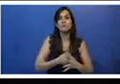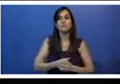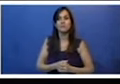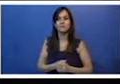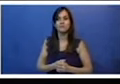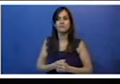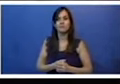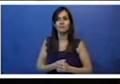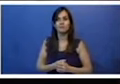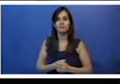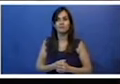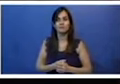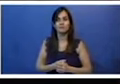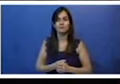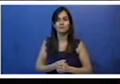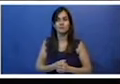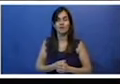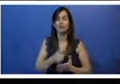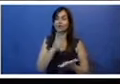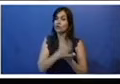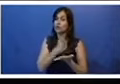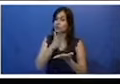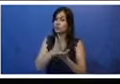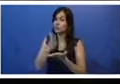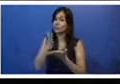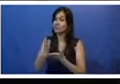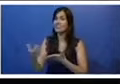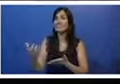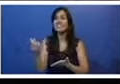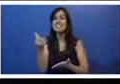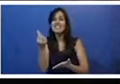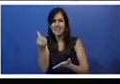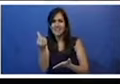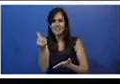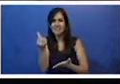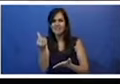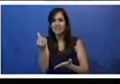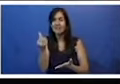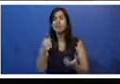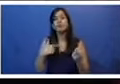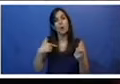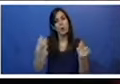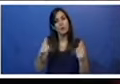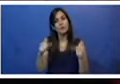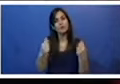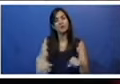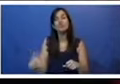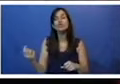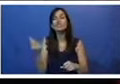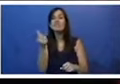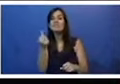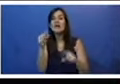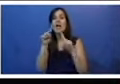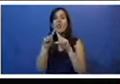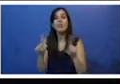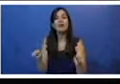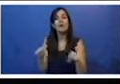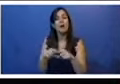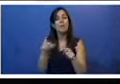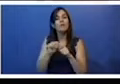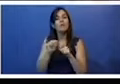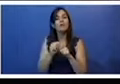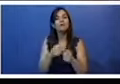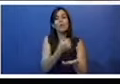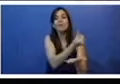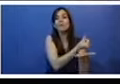dividi ó em seis partes para for preciso de seis triângulos para formar o meu